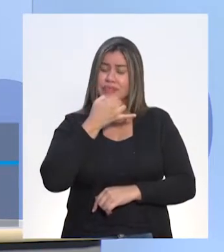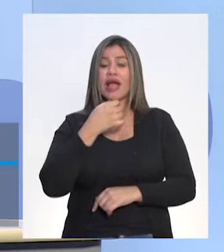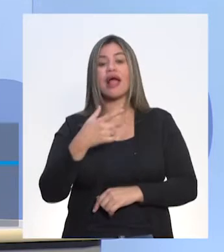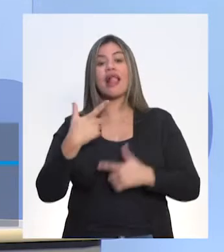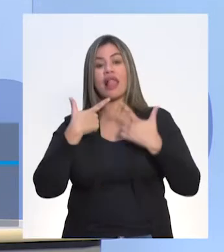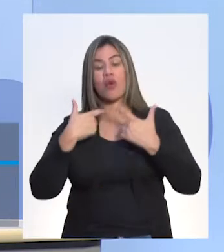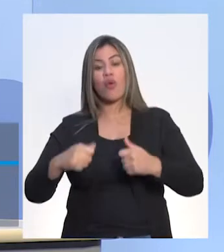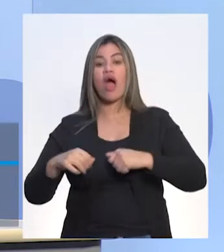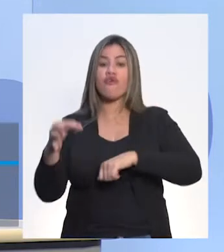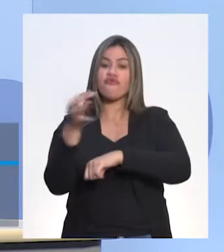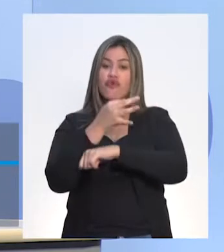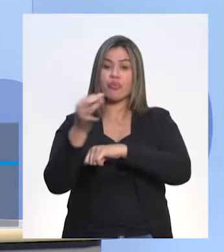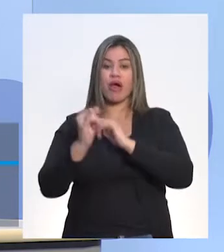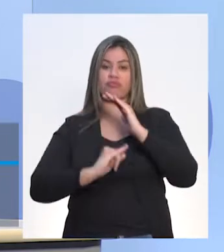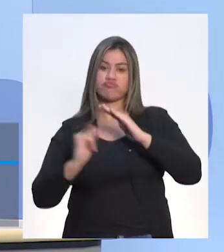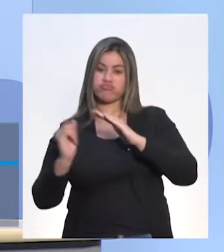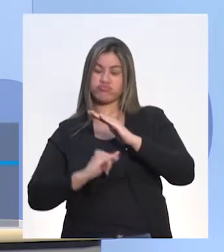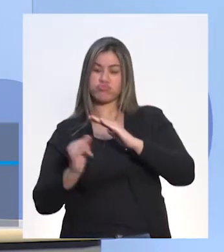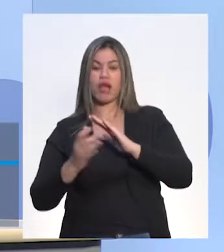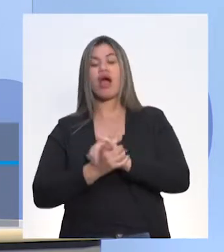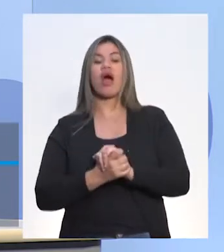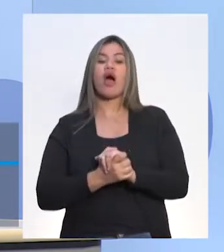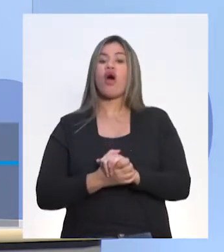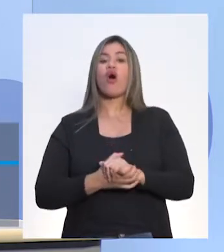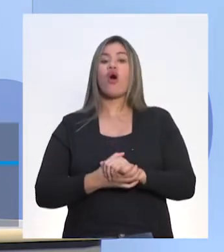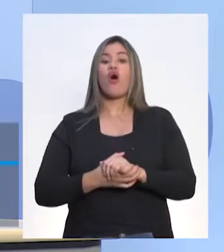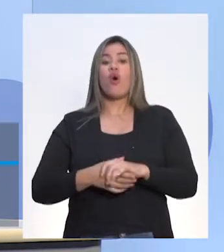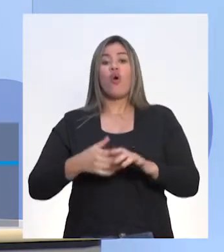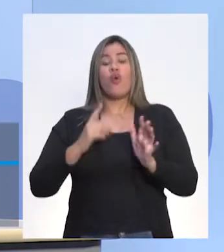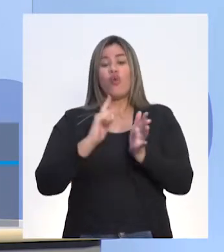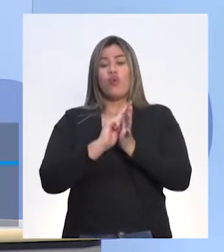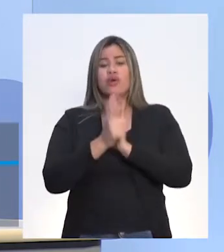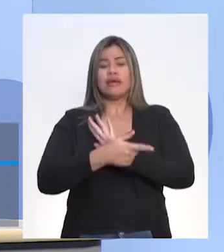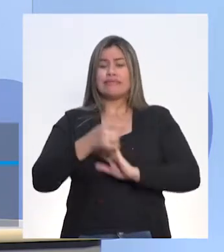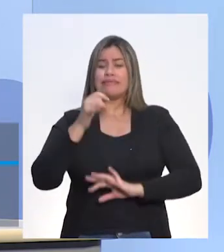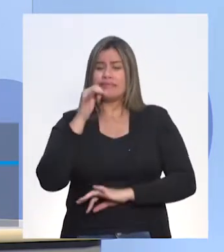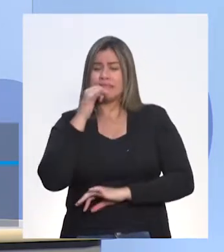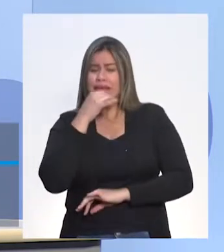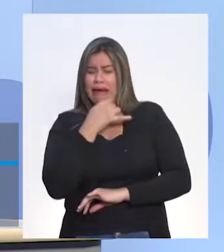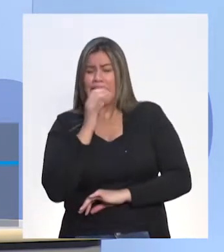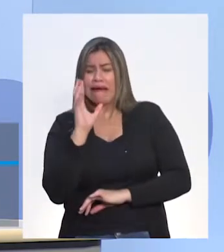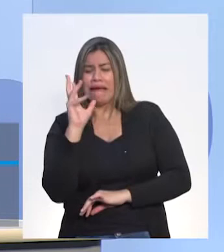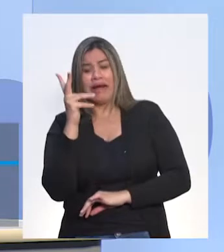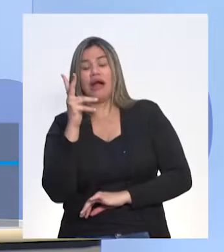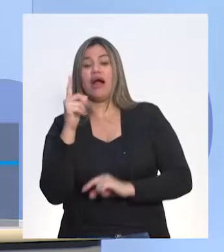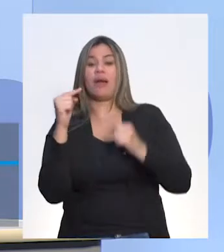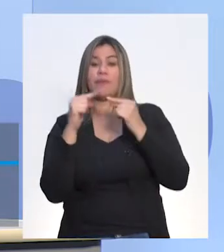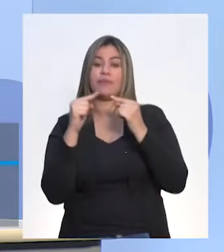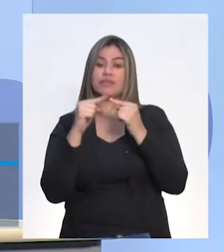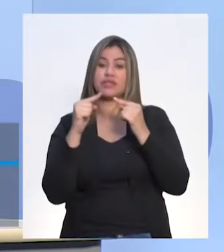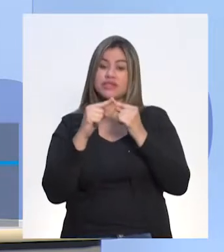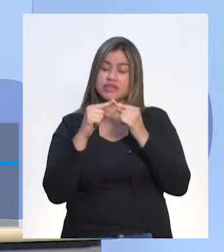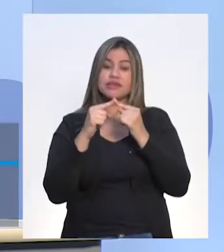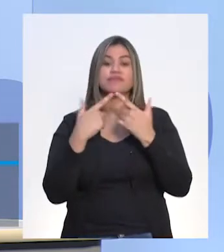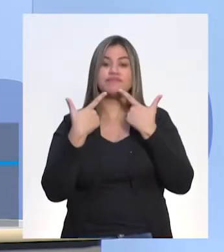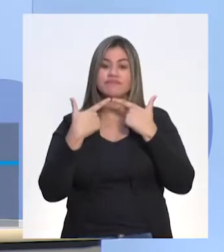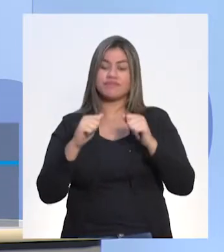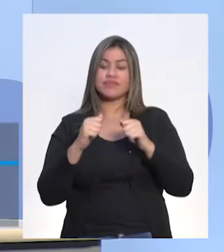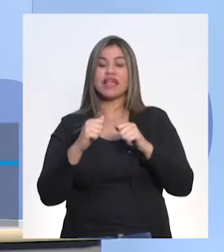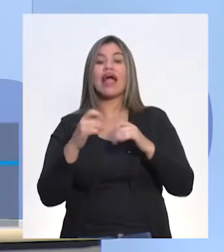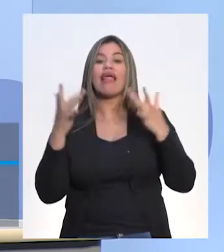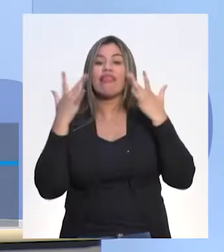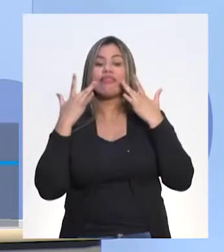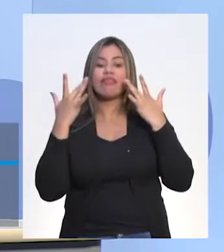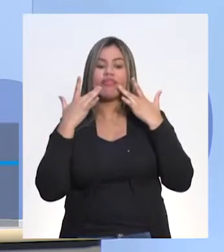e o gênero dramático. O gênero dramático é o texto teatral, é o texto feito para ser encenado. E ele tem algumas especificidades, né? Tem algumas